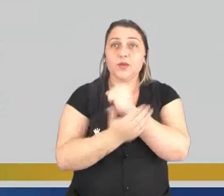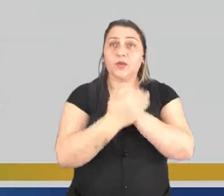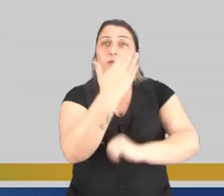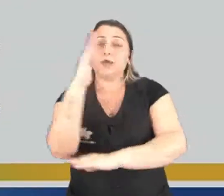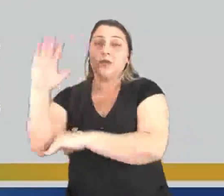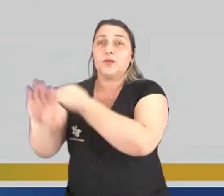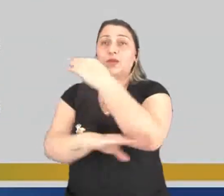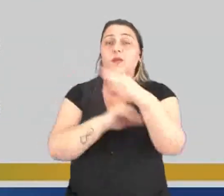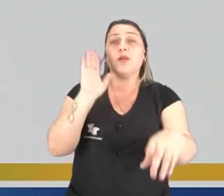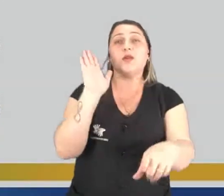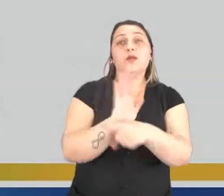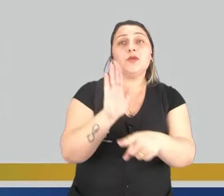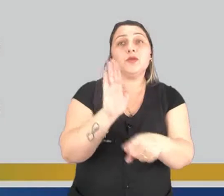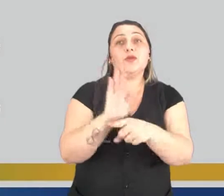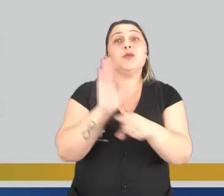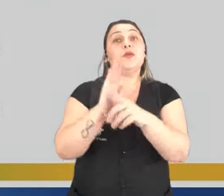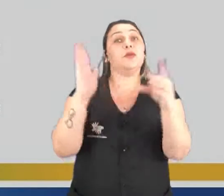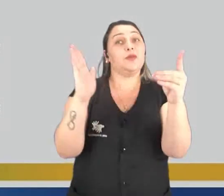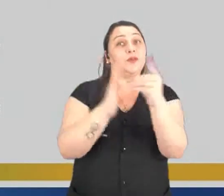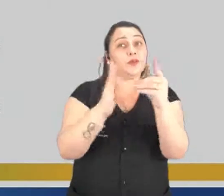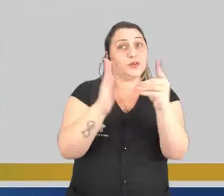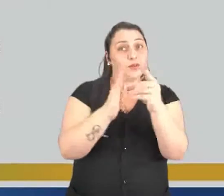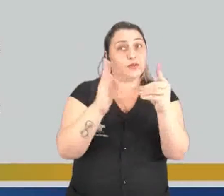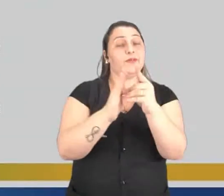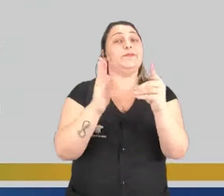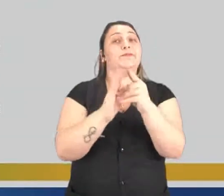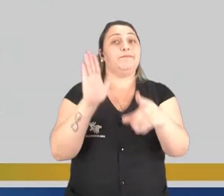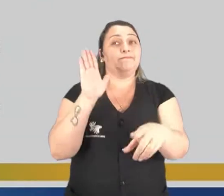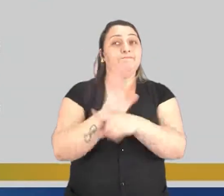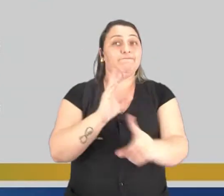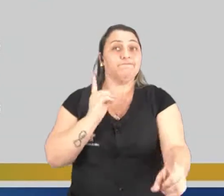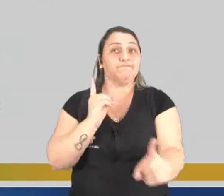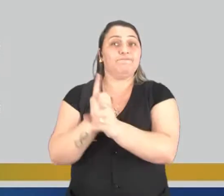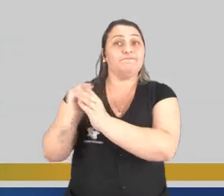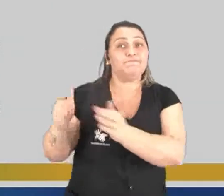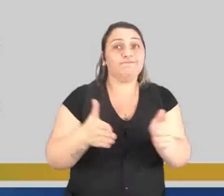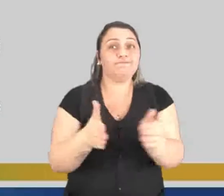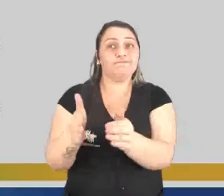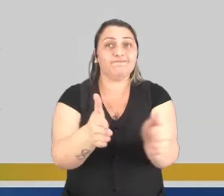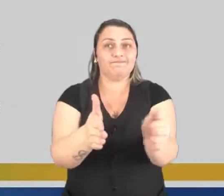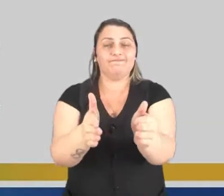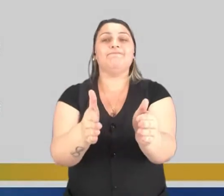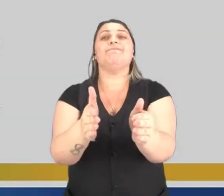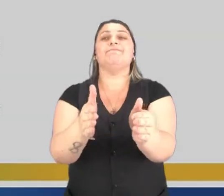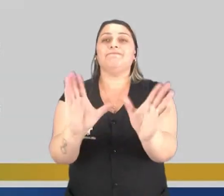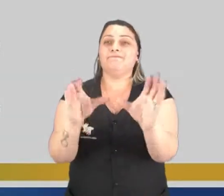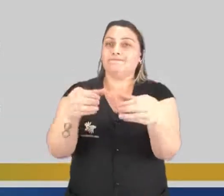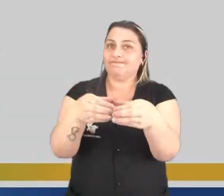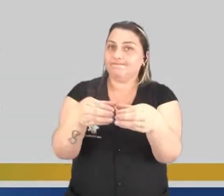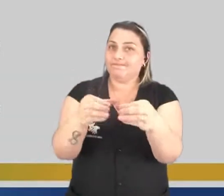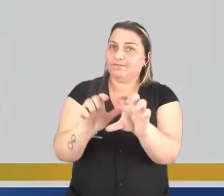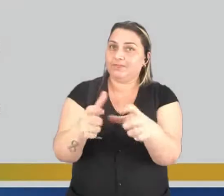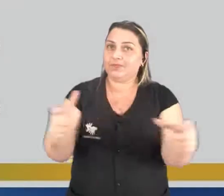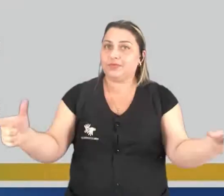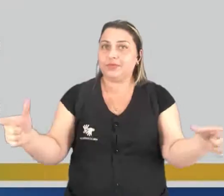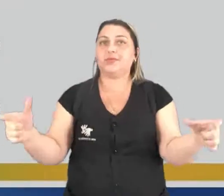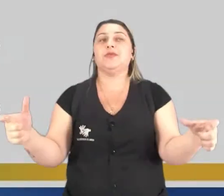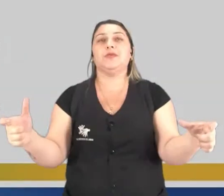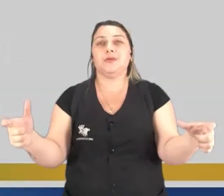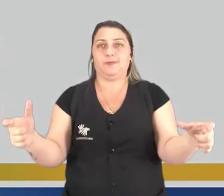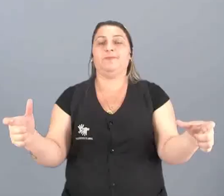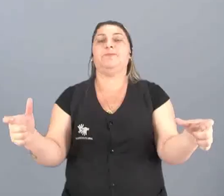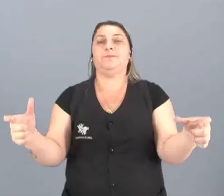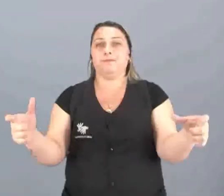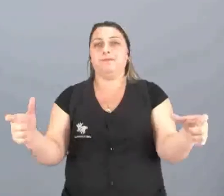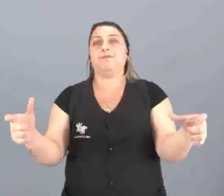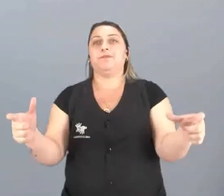floresta, com a ajuda, inclusive, dos indígenas, né? Que os ajudavam a encontrar caminhos. E essas comunidades elas foram crescendo cada vez mais e